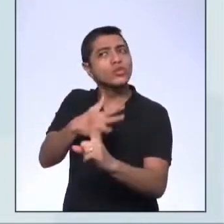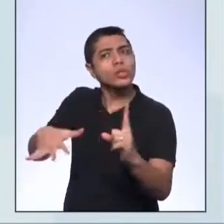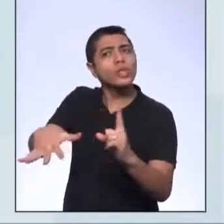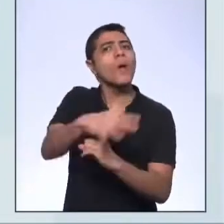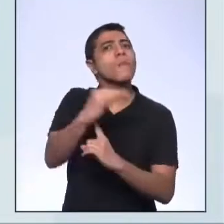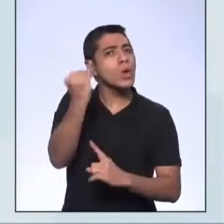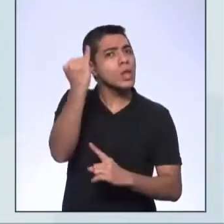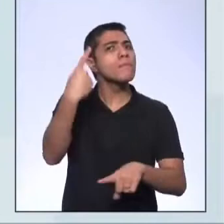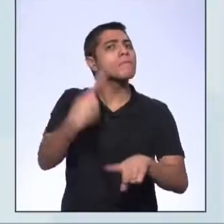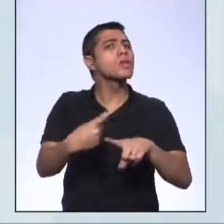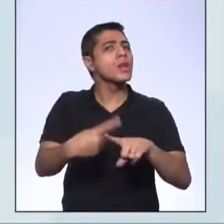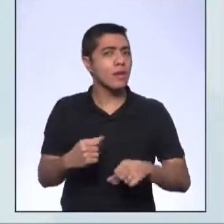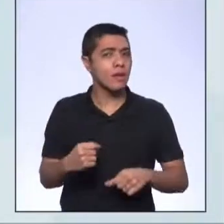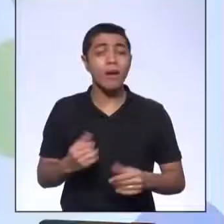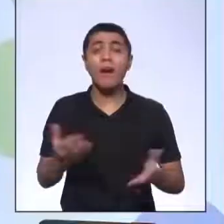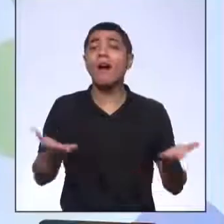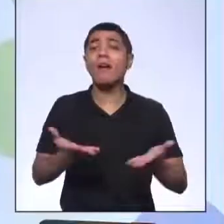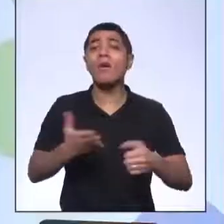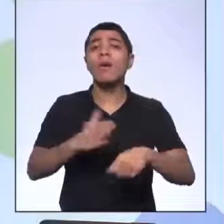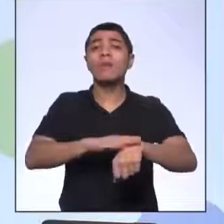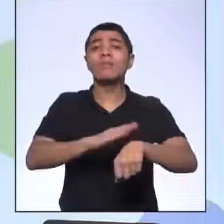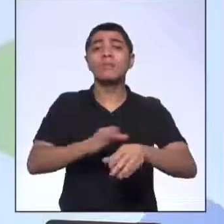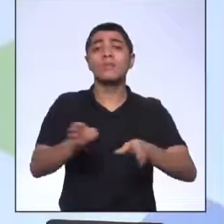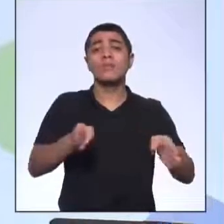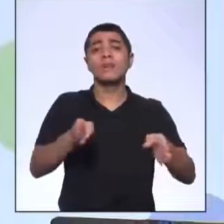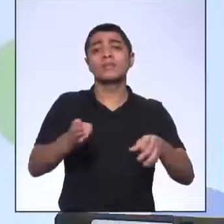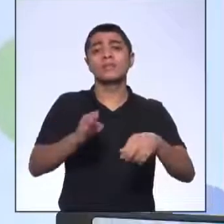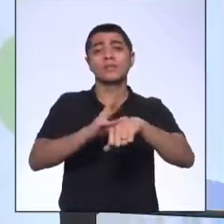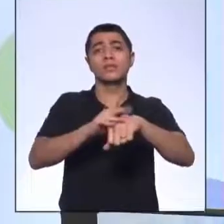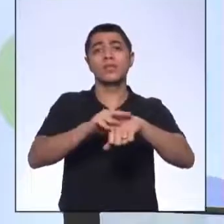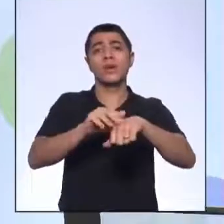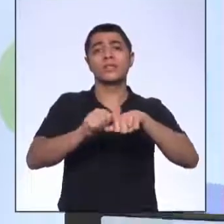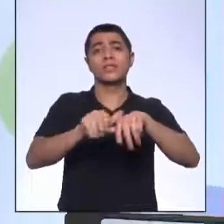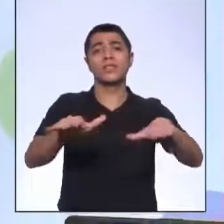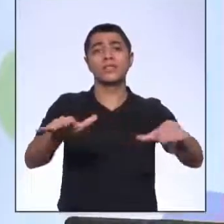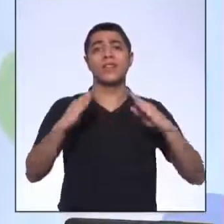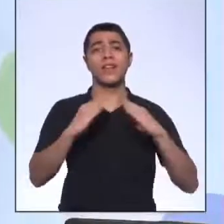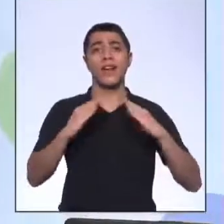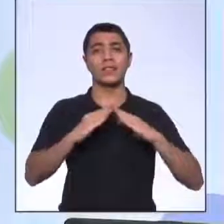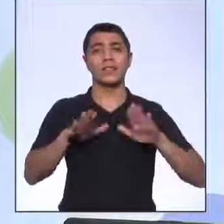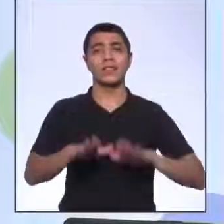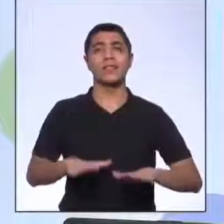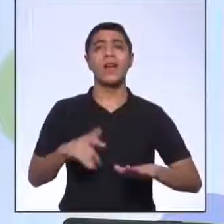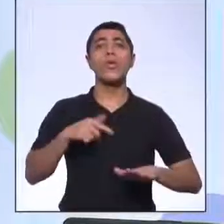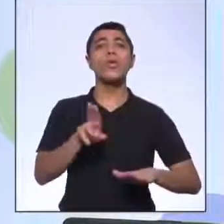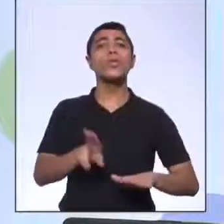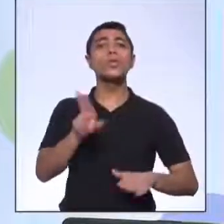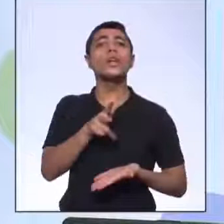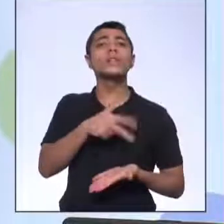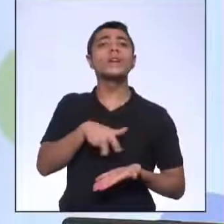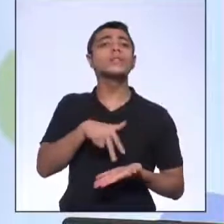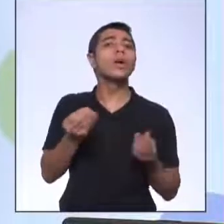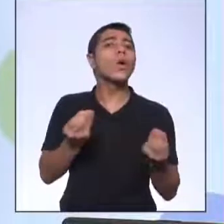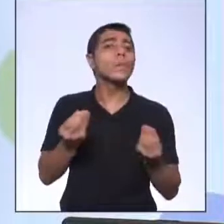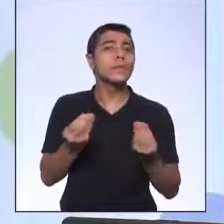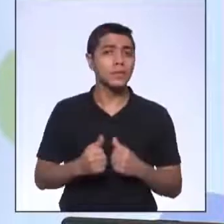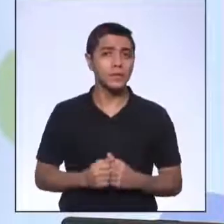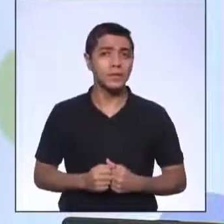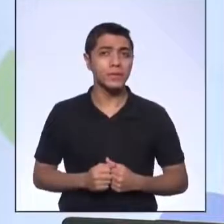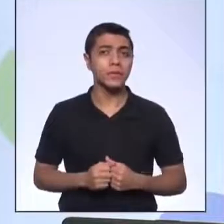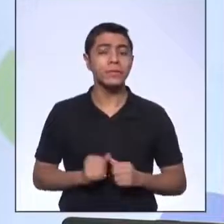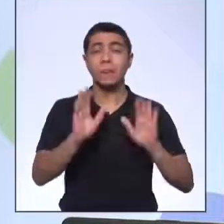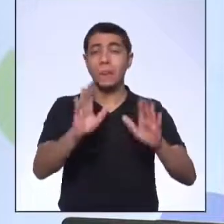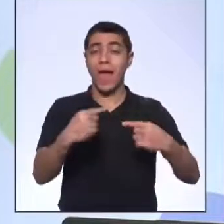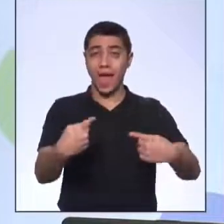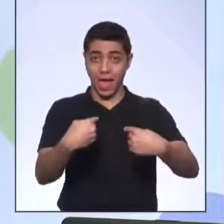os tempos de pandemia Por que que a gente pode tá utilizando a dança né como a gente pode da dança nesse momento de pandemia Eu por exemplo né